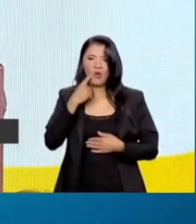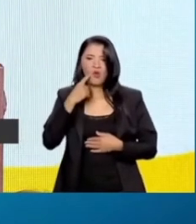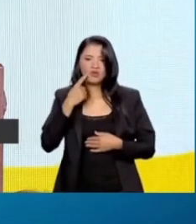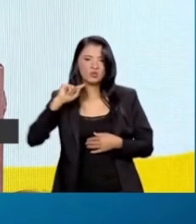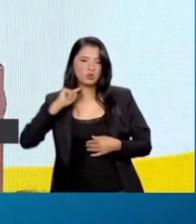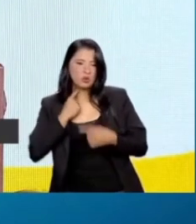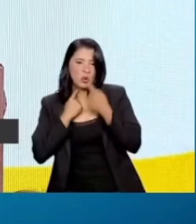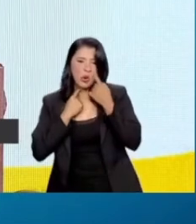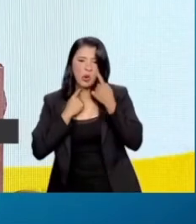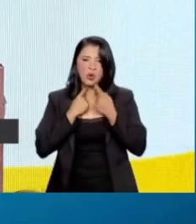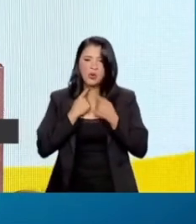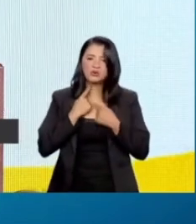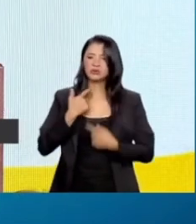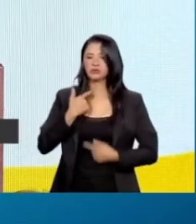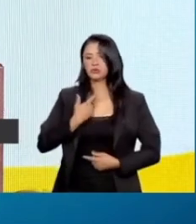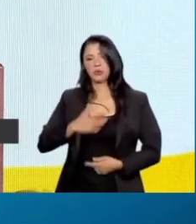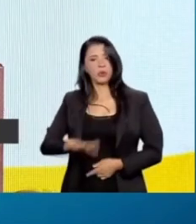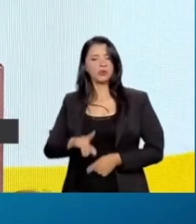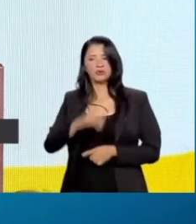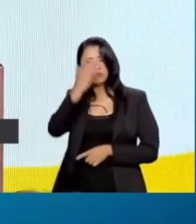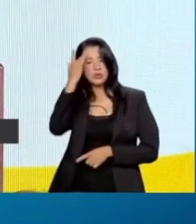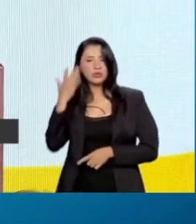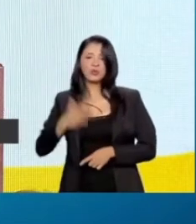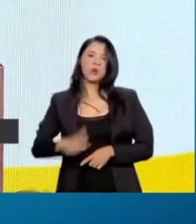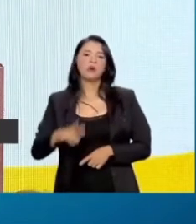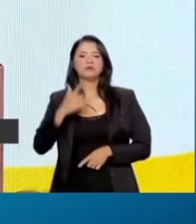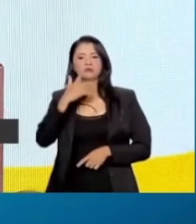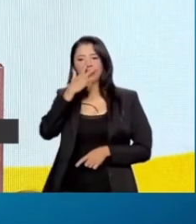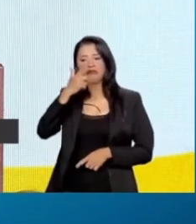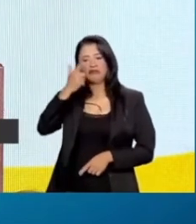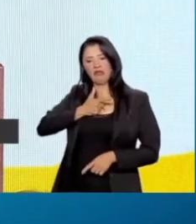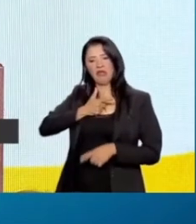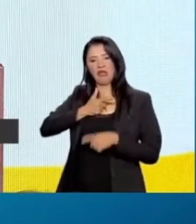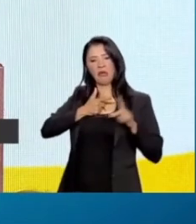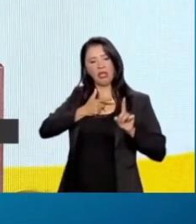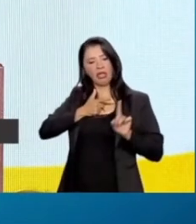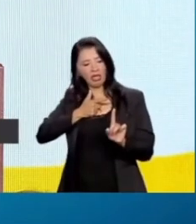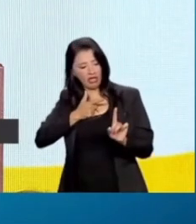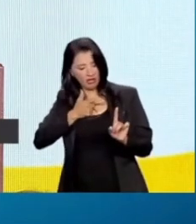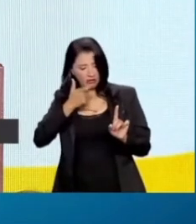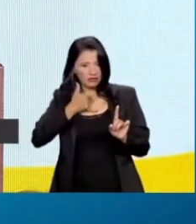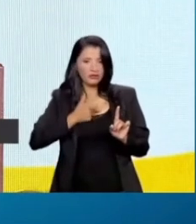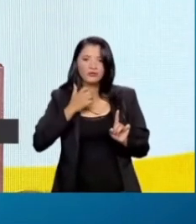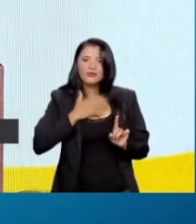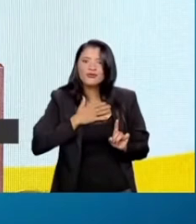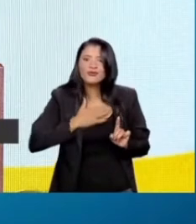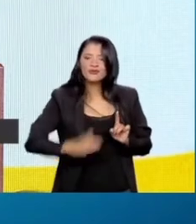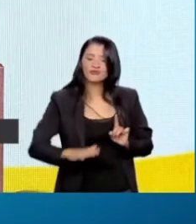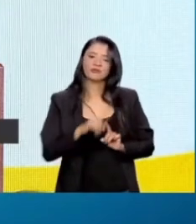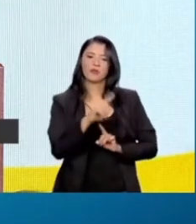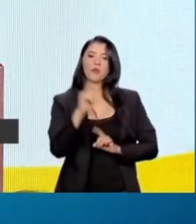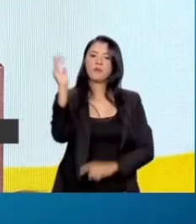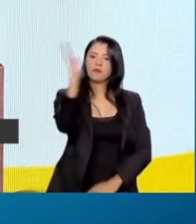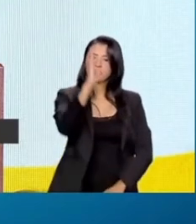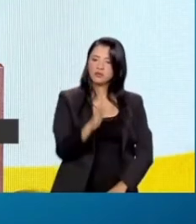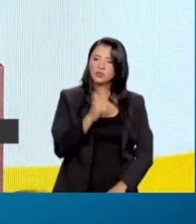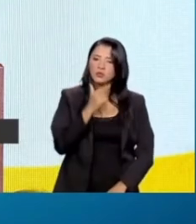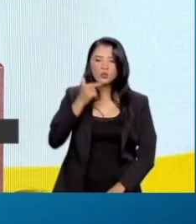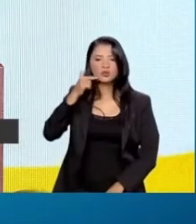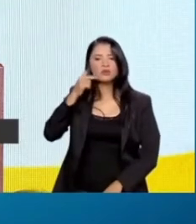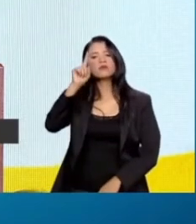dente sujo. Ninguém gosta de aparecer feio diante dos outros. E o Brasil sorridente